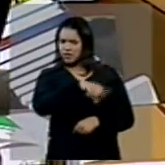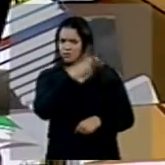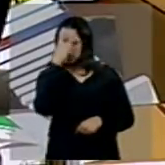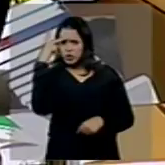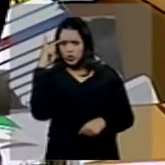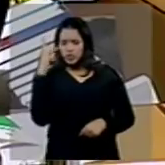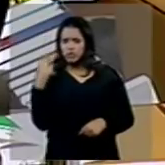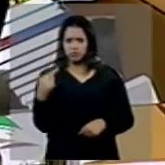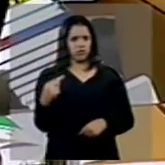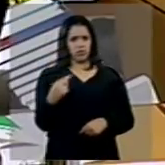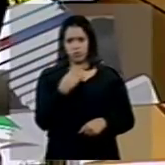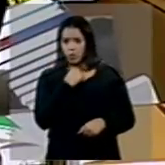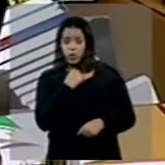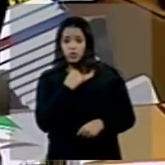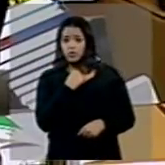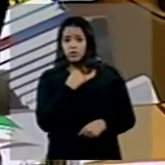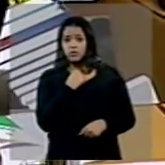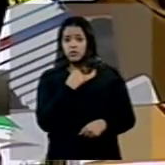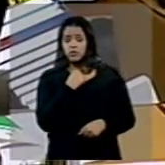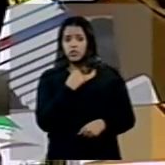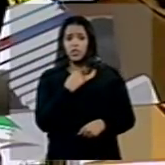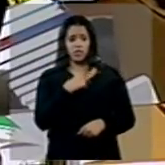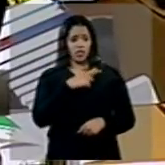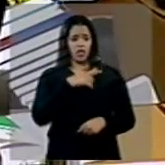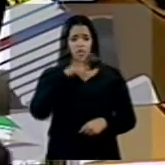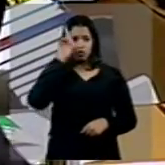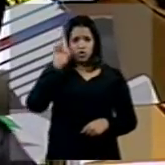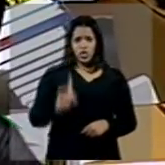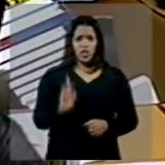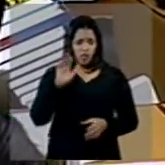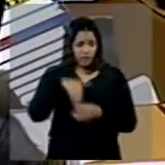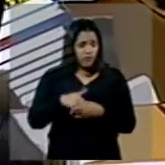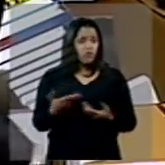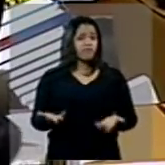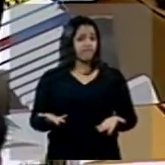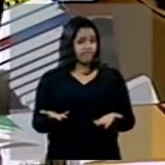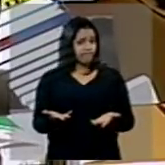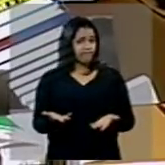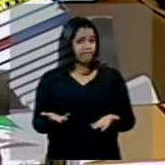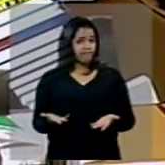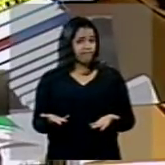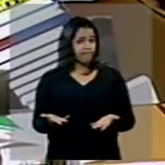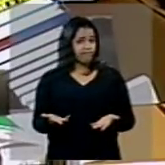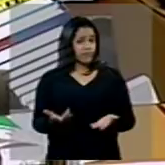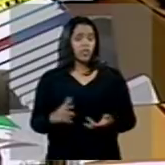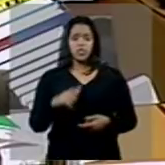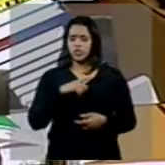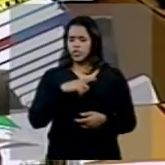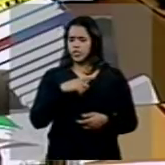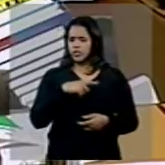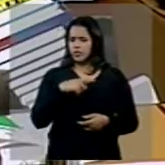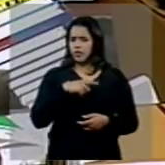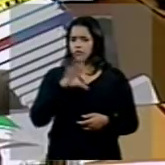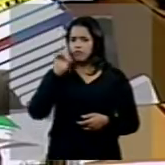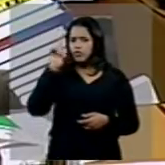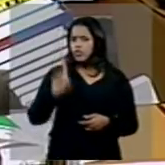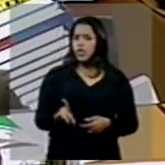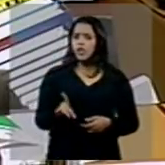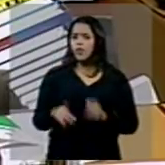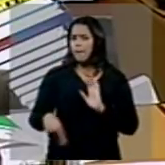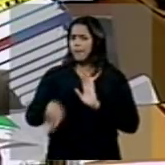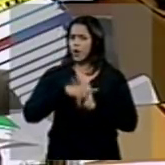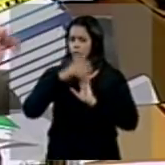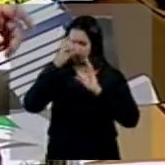impossibilitados de exercer o sufrágio, de exercer esse direito inerente